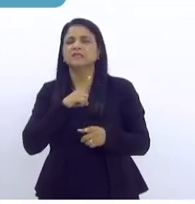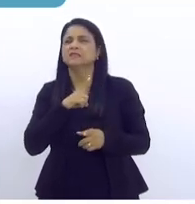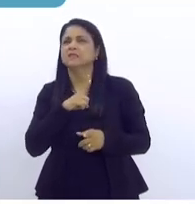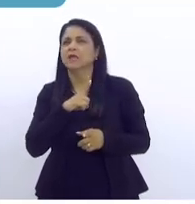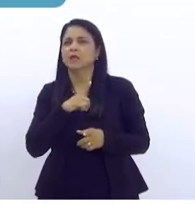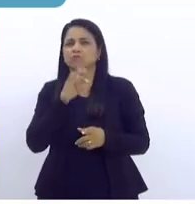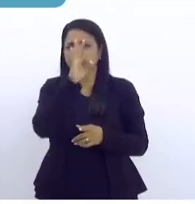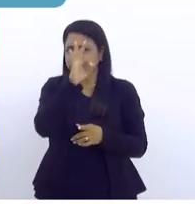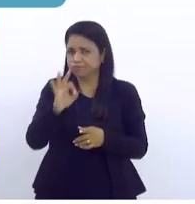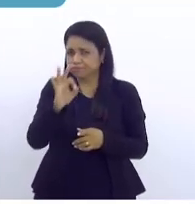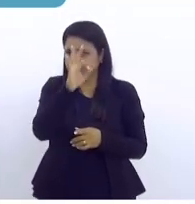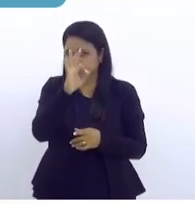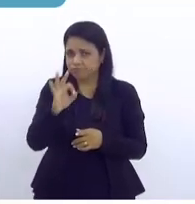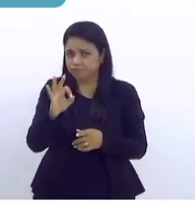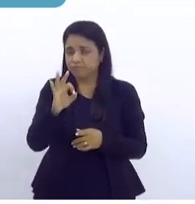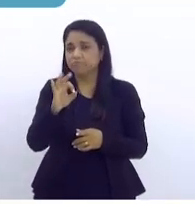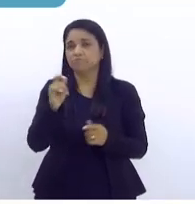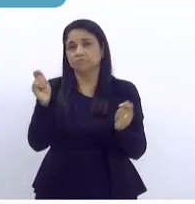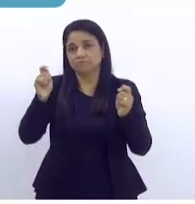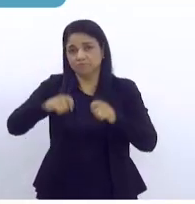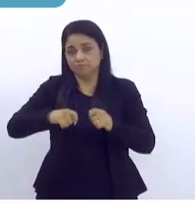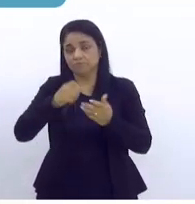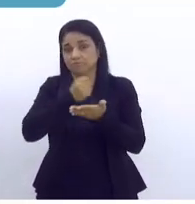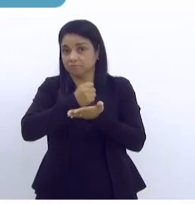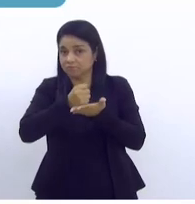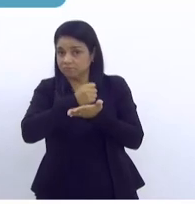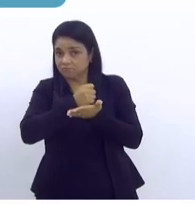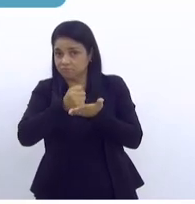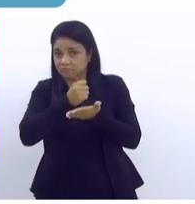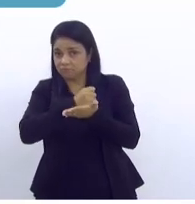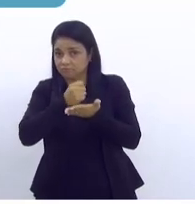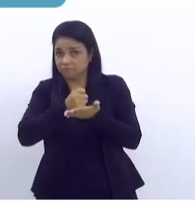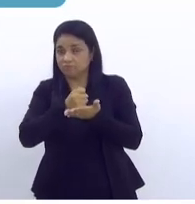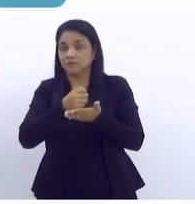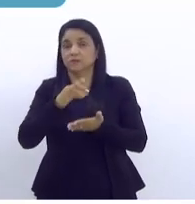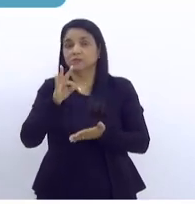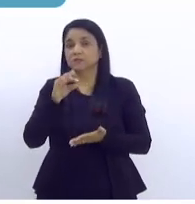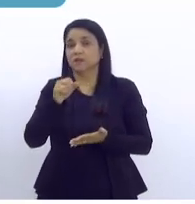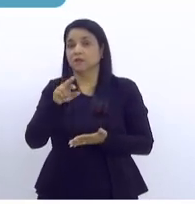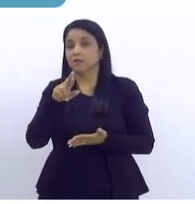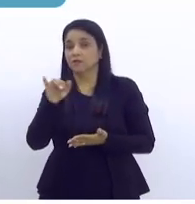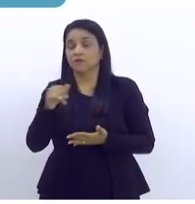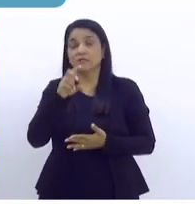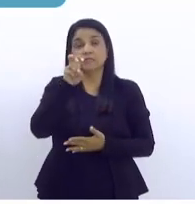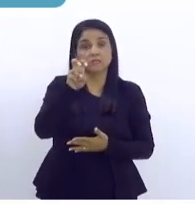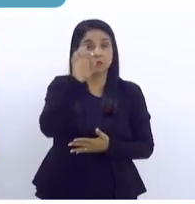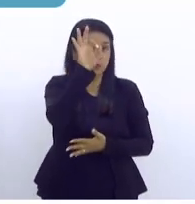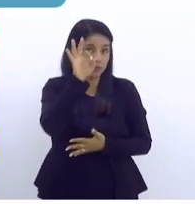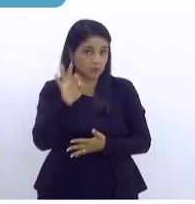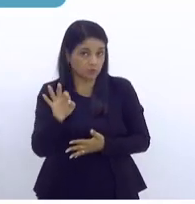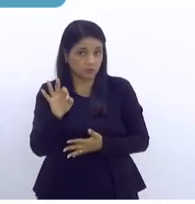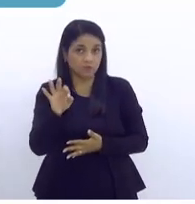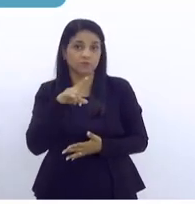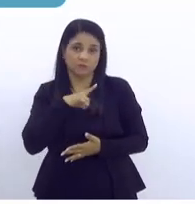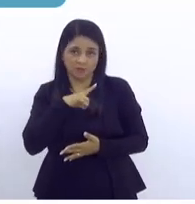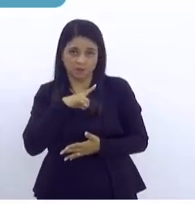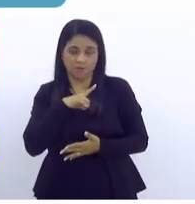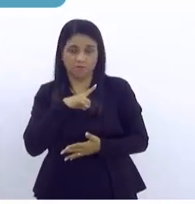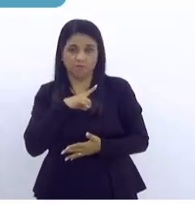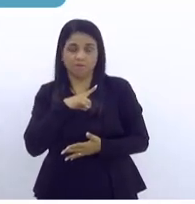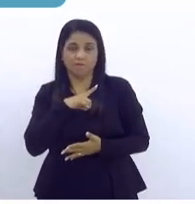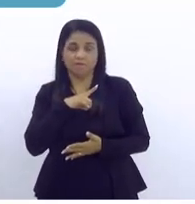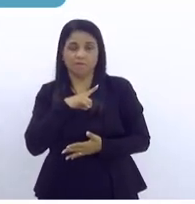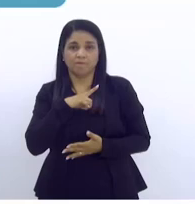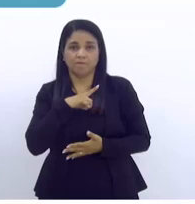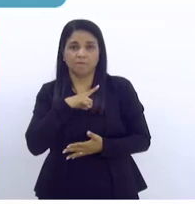um percentual né que tá estabelecido no contrato né de tarifa social de 5% né Eh dos